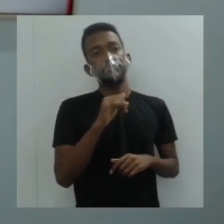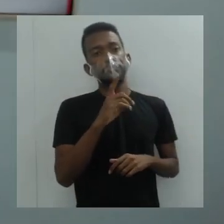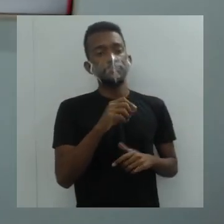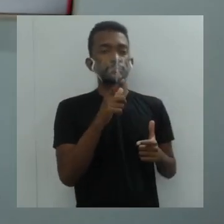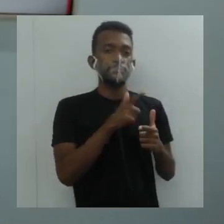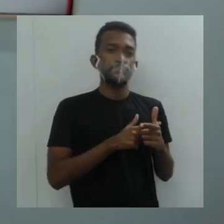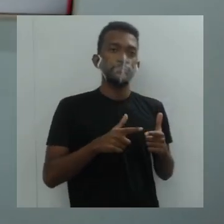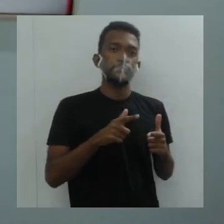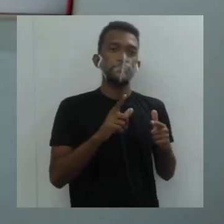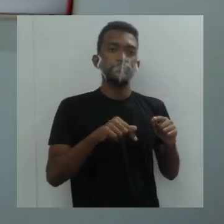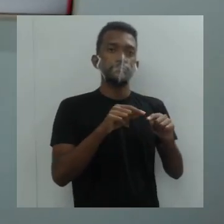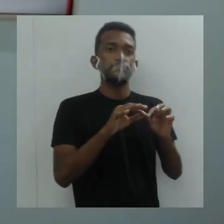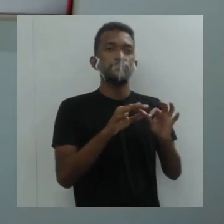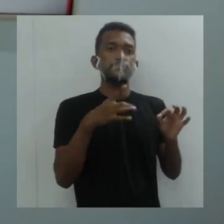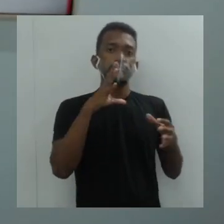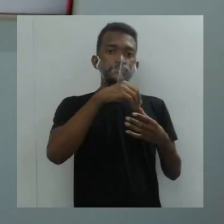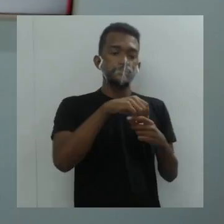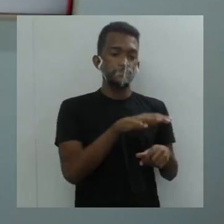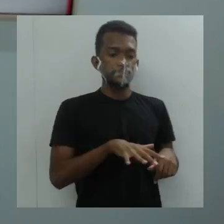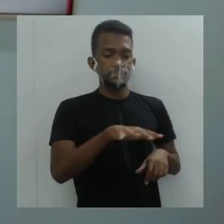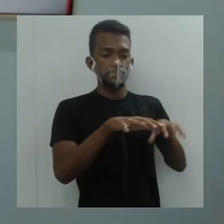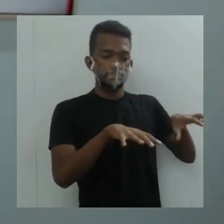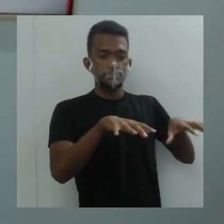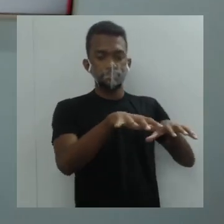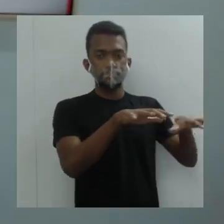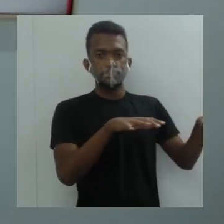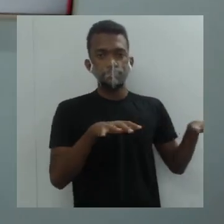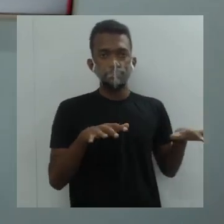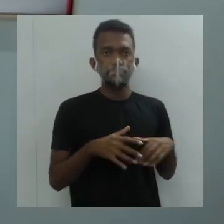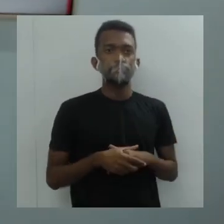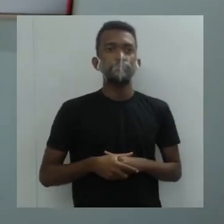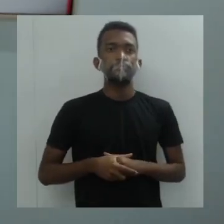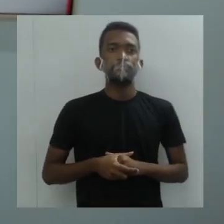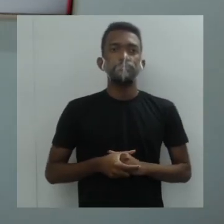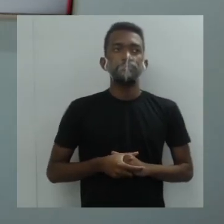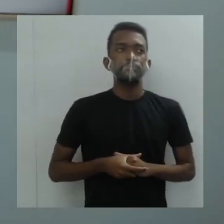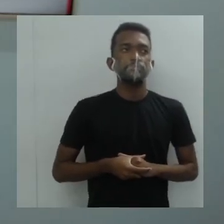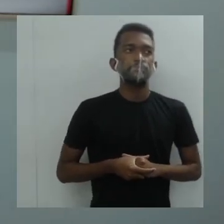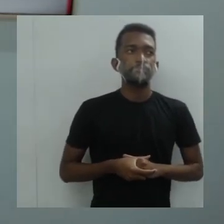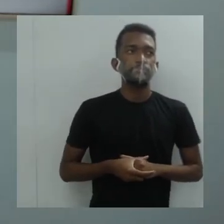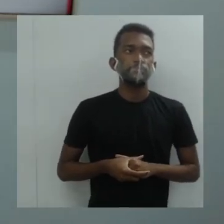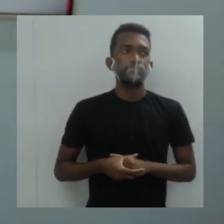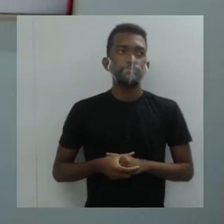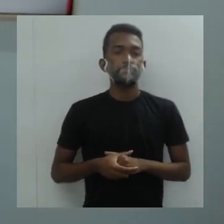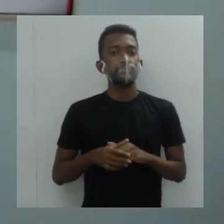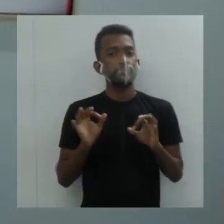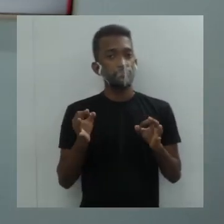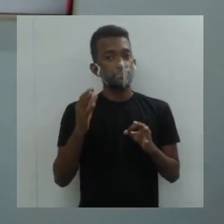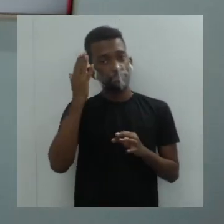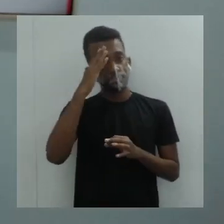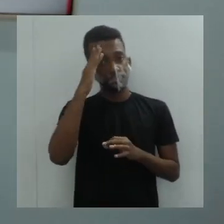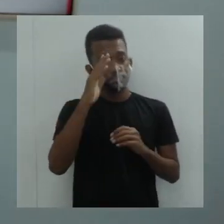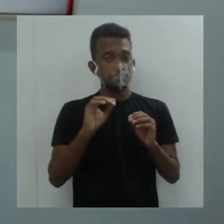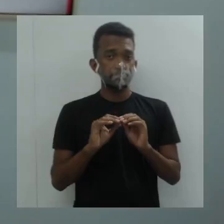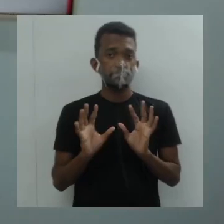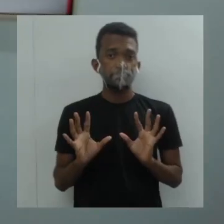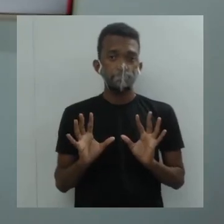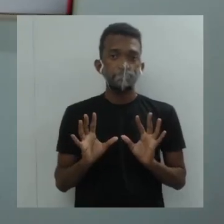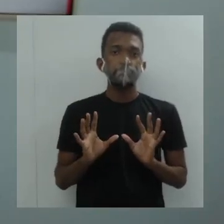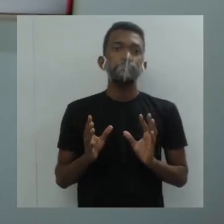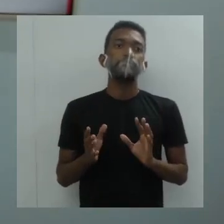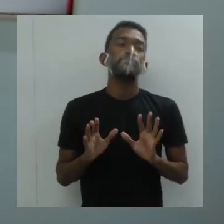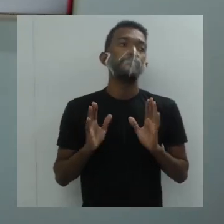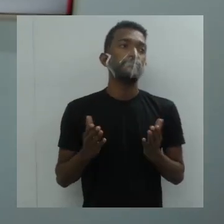de habitantes que ocupa cada quilômetro quadrado. Certo esses conceitos?